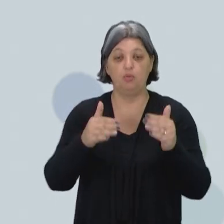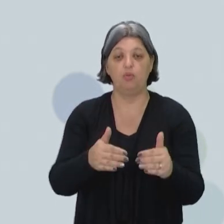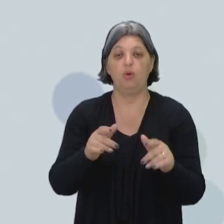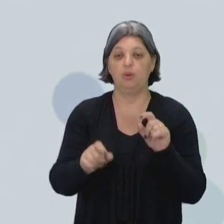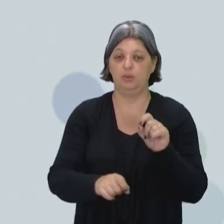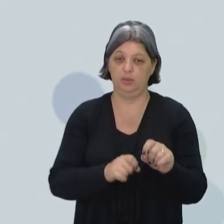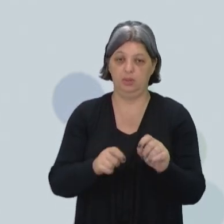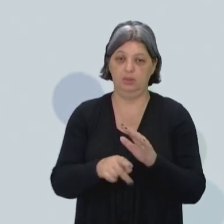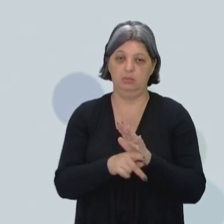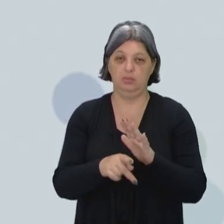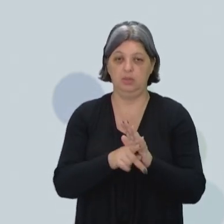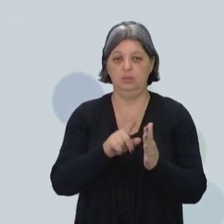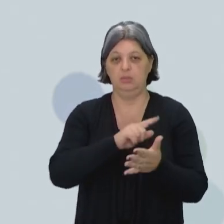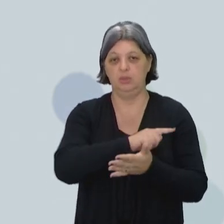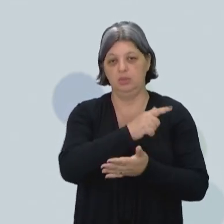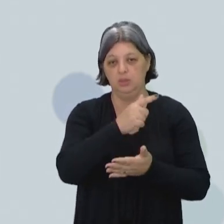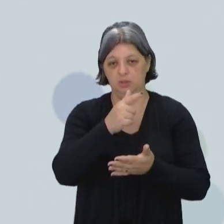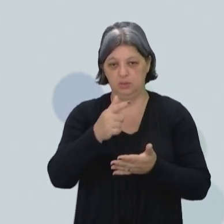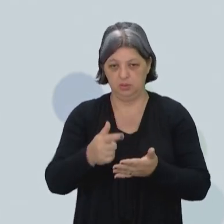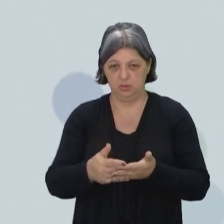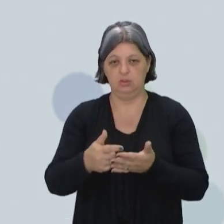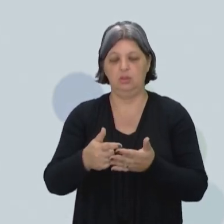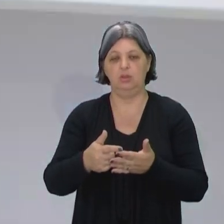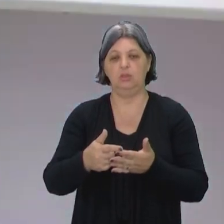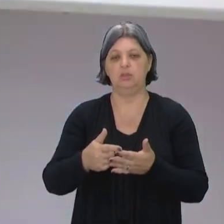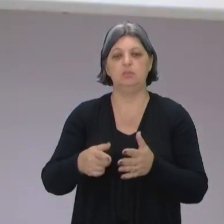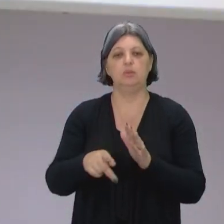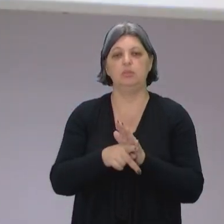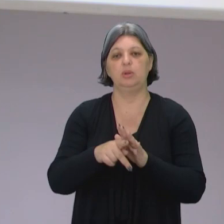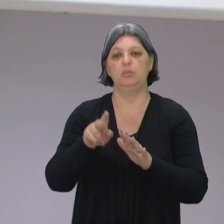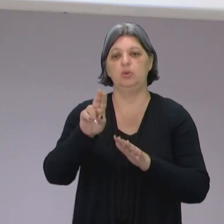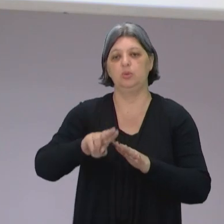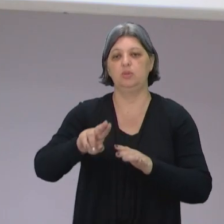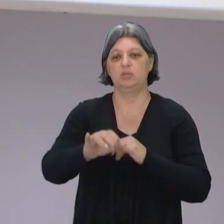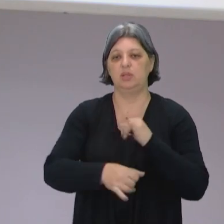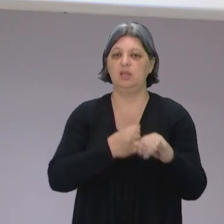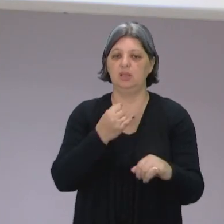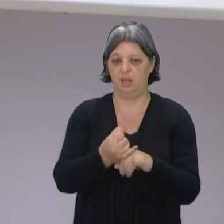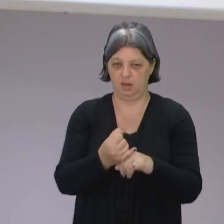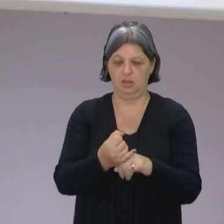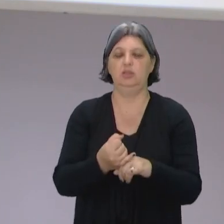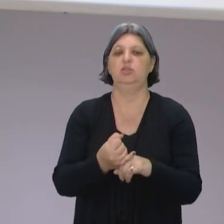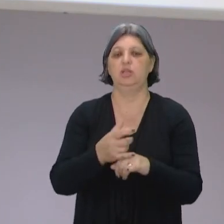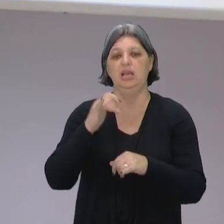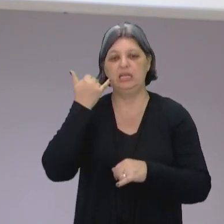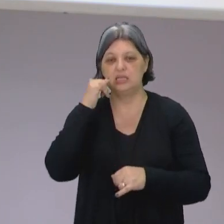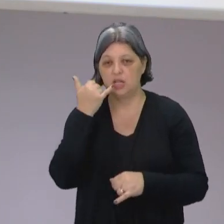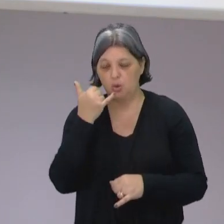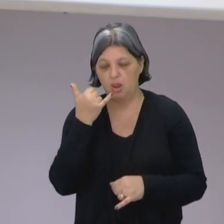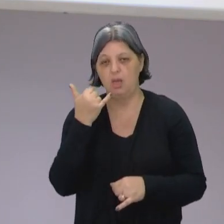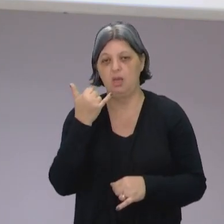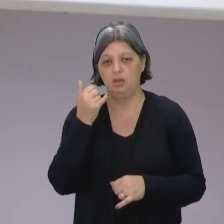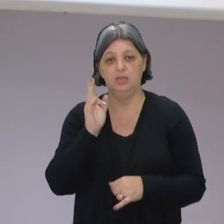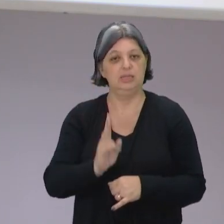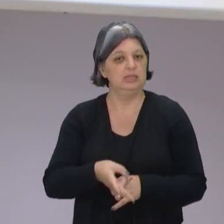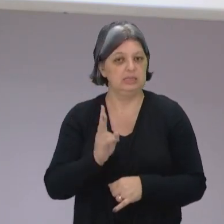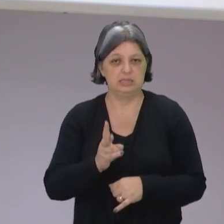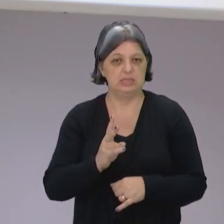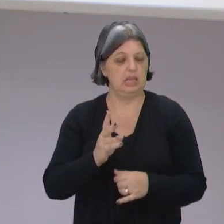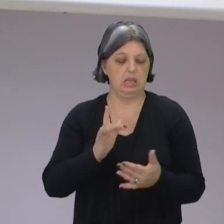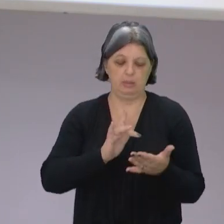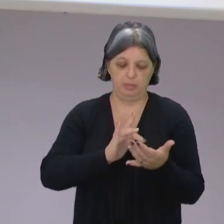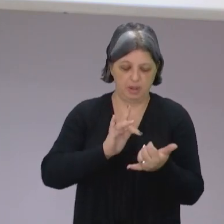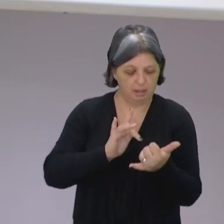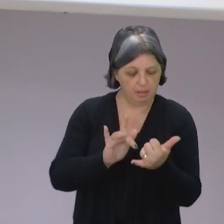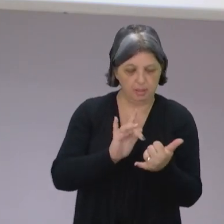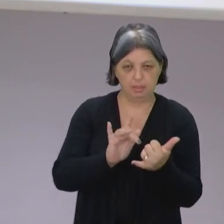o jornalismo midiático, O que o estudante tem acesso? O estudante tem acesso à internet, tem acesso ao celular, então o tempo todo está mexendo ali com